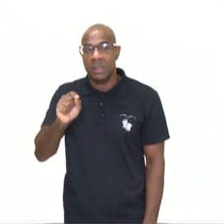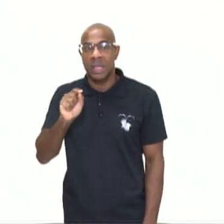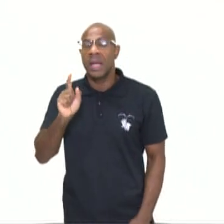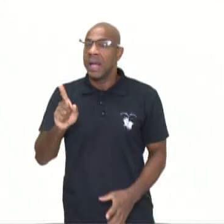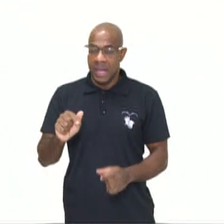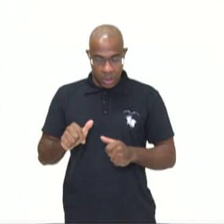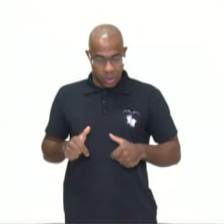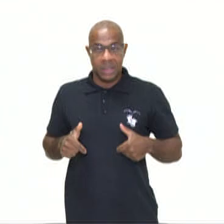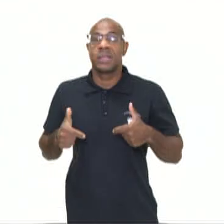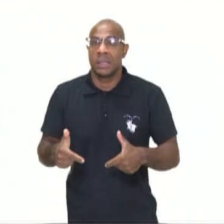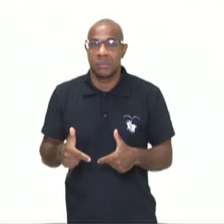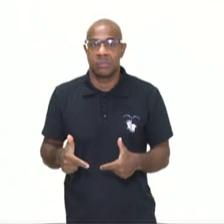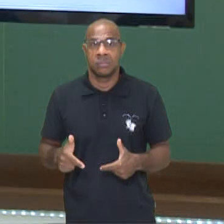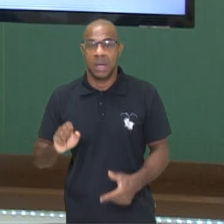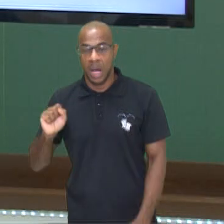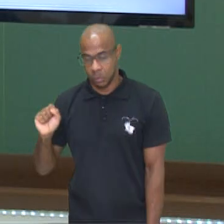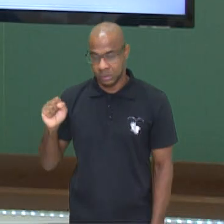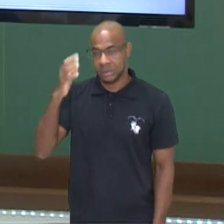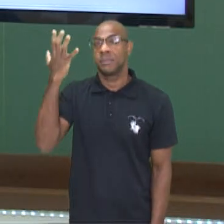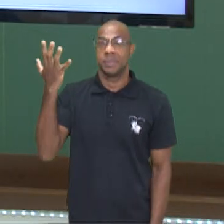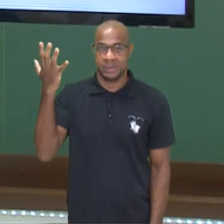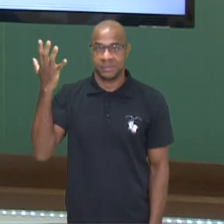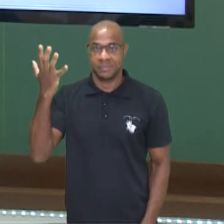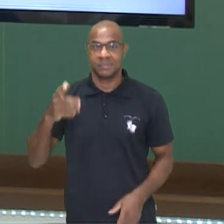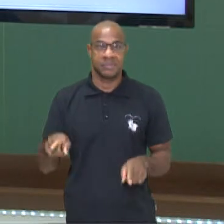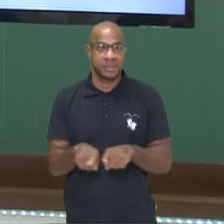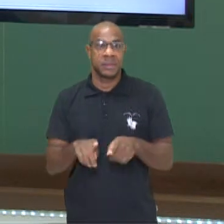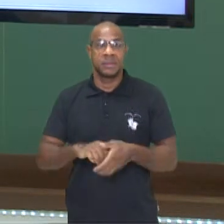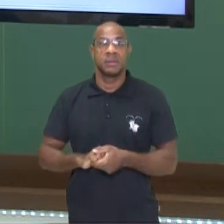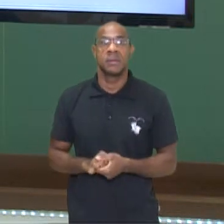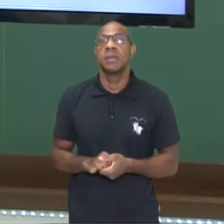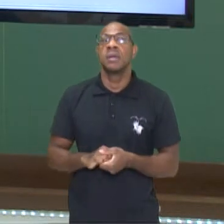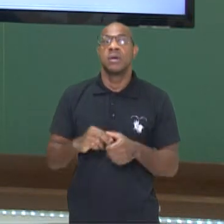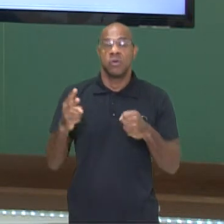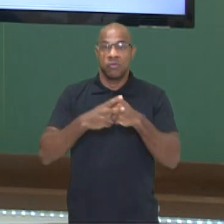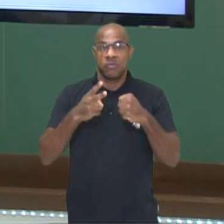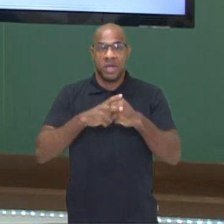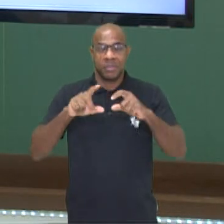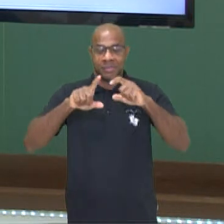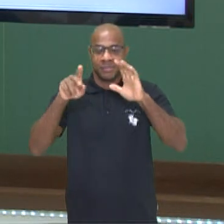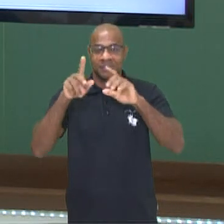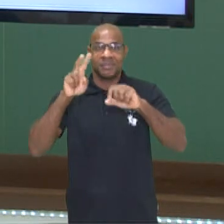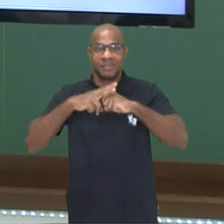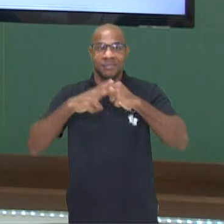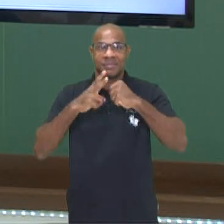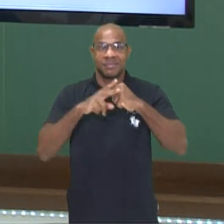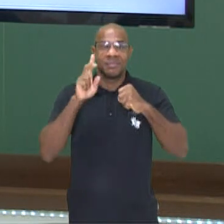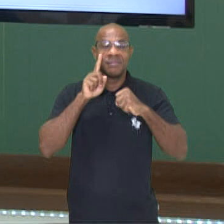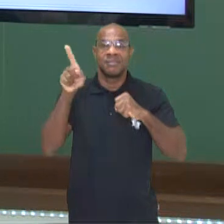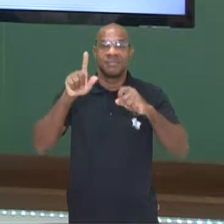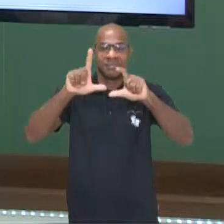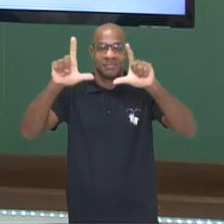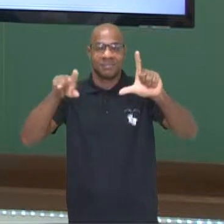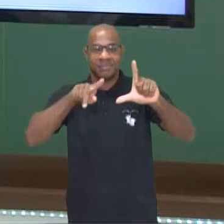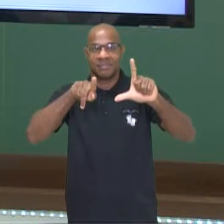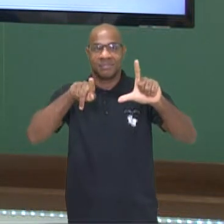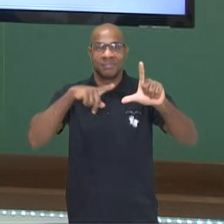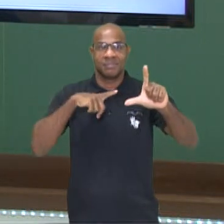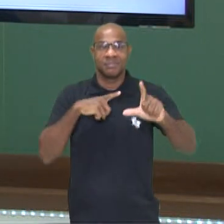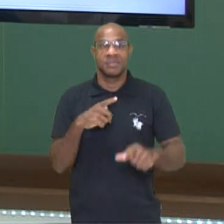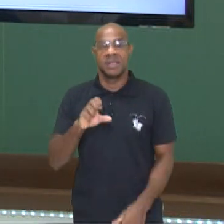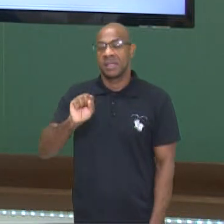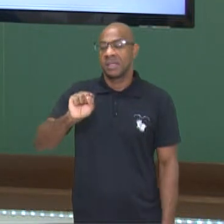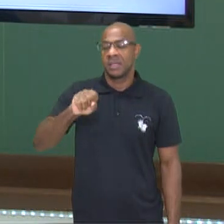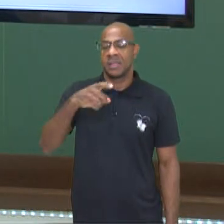fenômeno. Isso mesmo. Dos verbos que temos aqui nessa chamada para o programa, o único verbo que é de ligação é o verbo